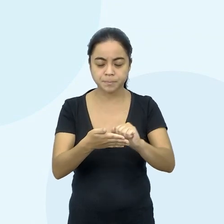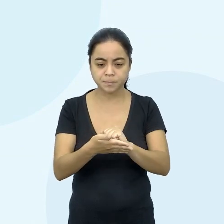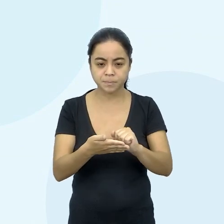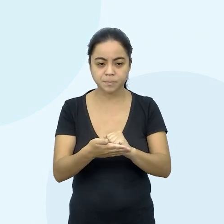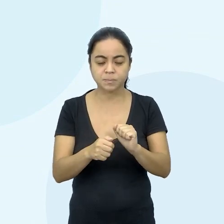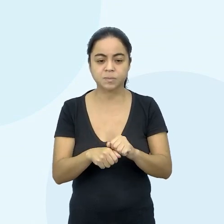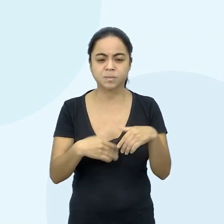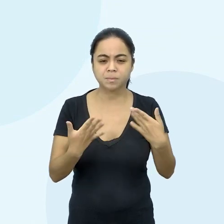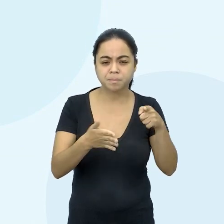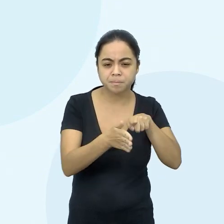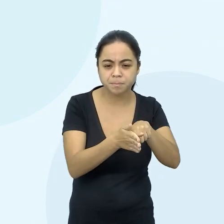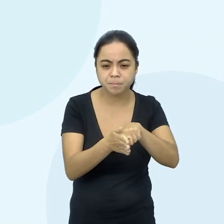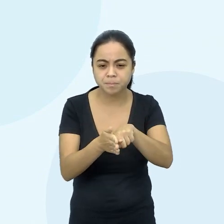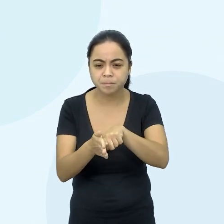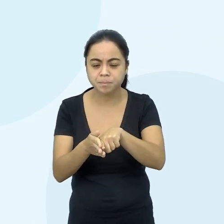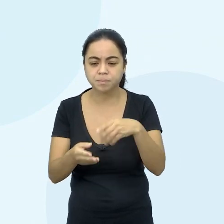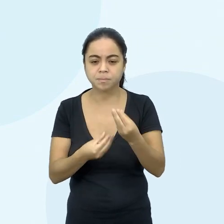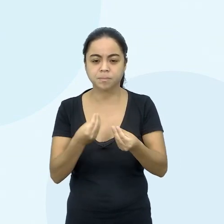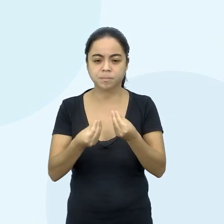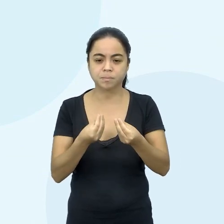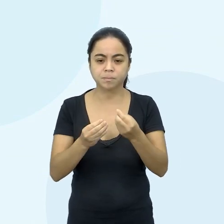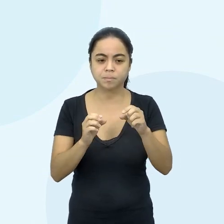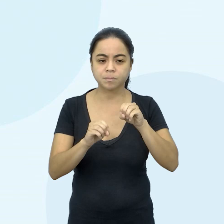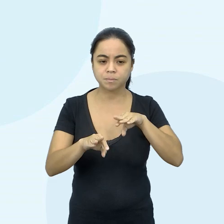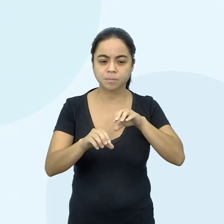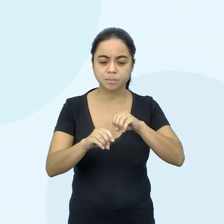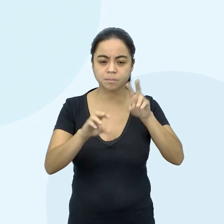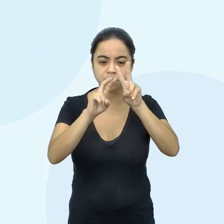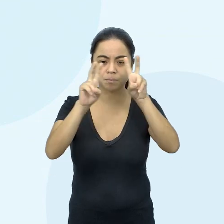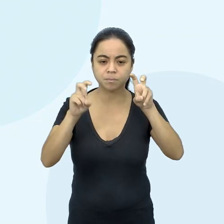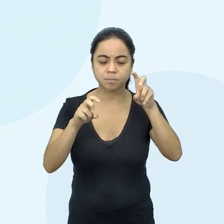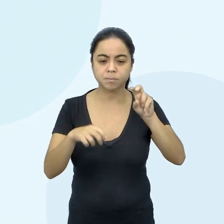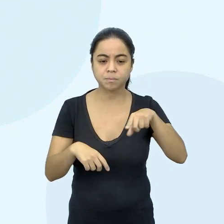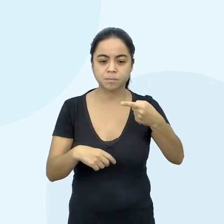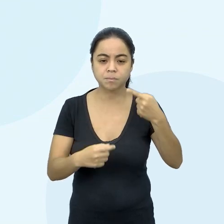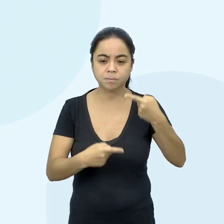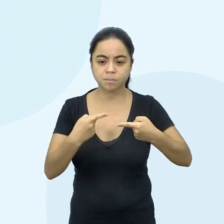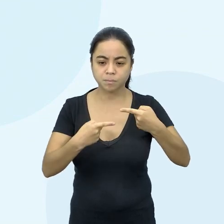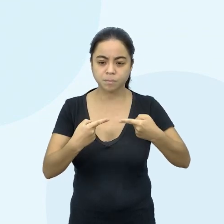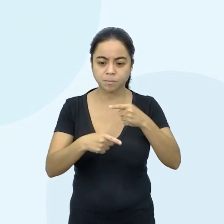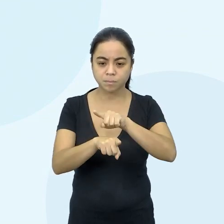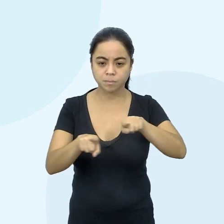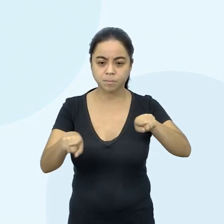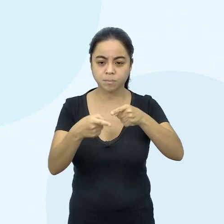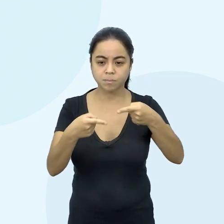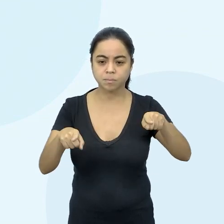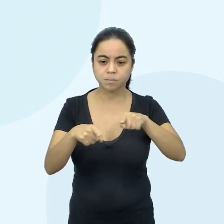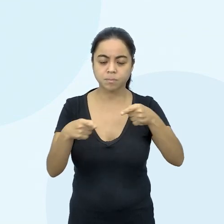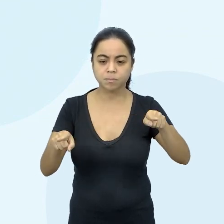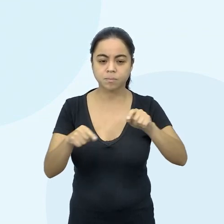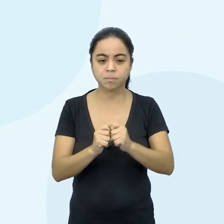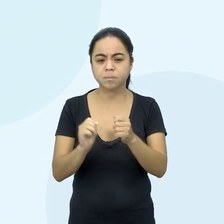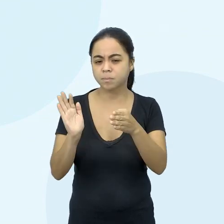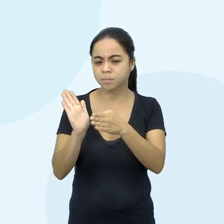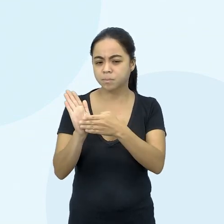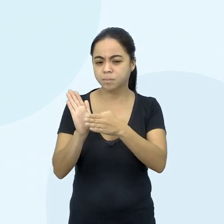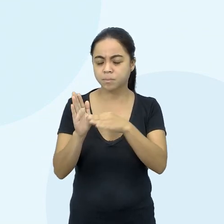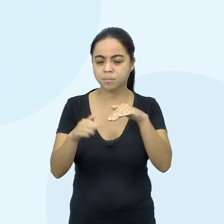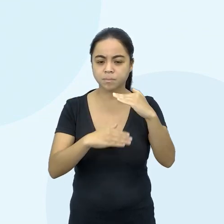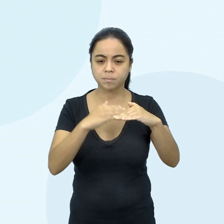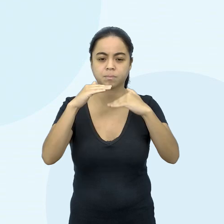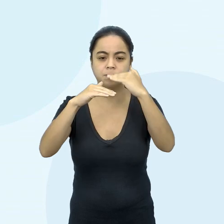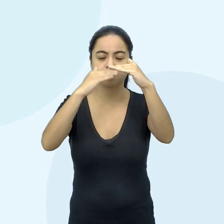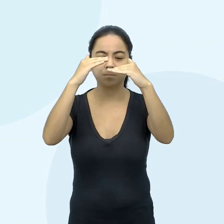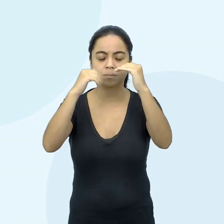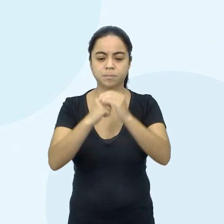da pesquisa, como você abordaria essa temática após as discussões da música? Qual seria a sua proposta para